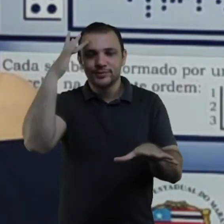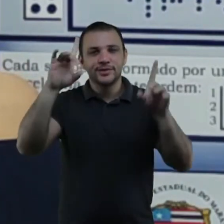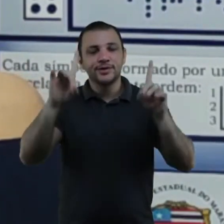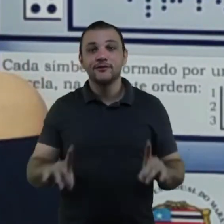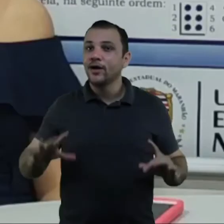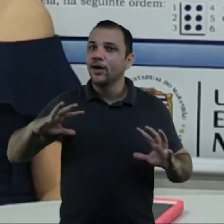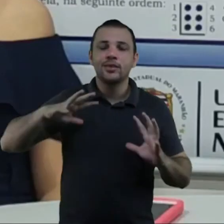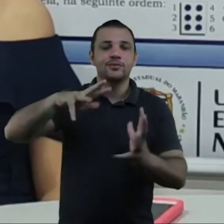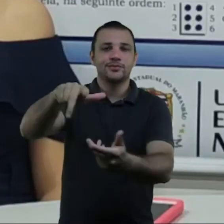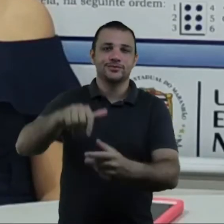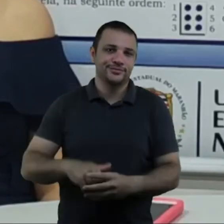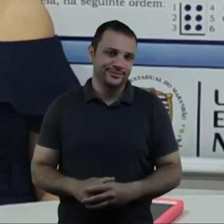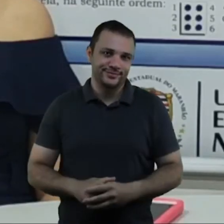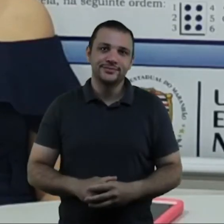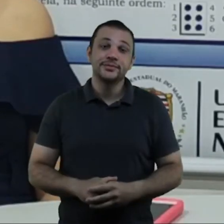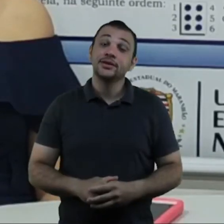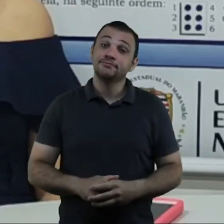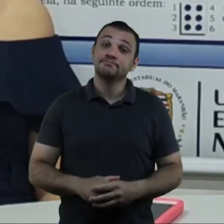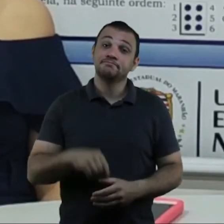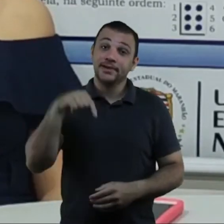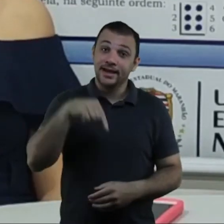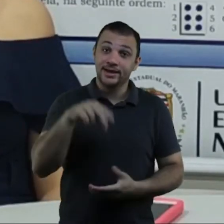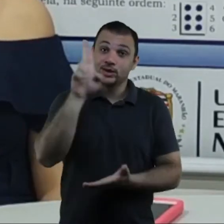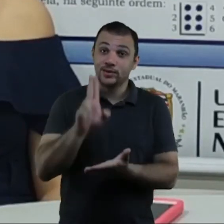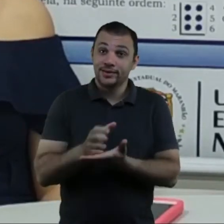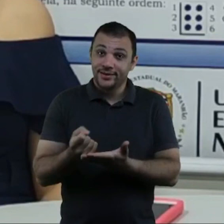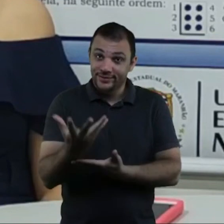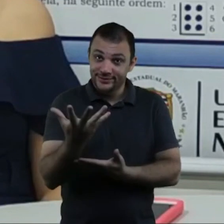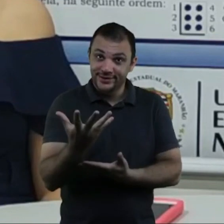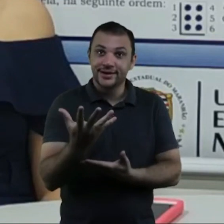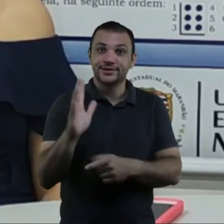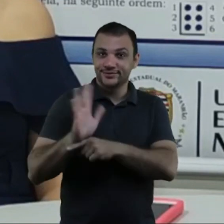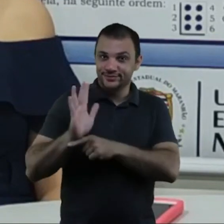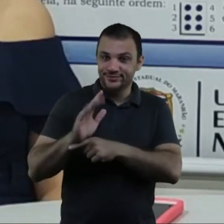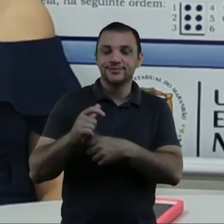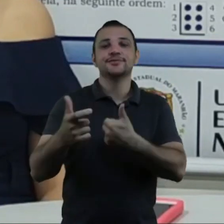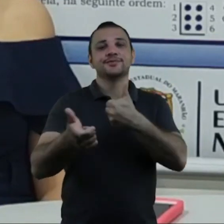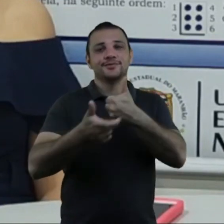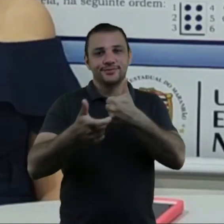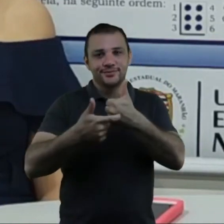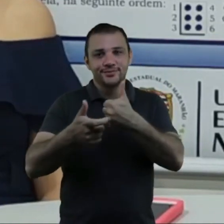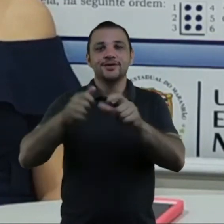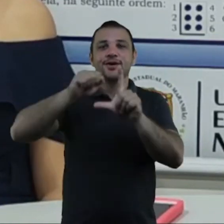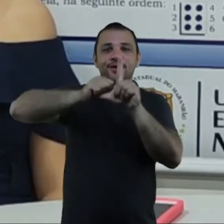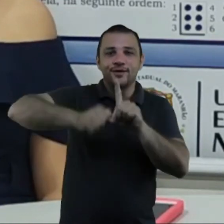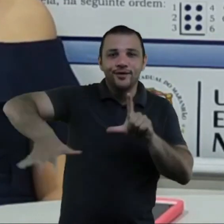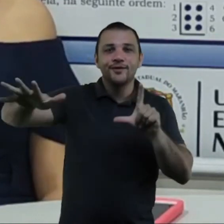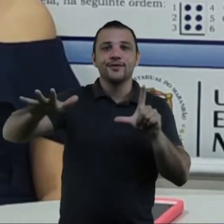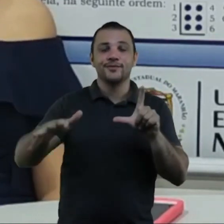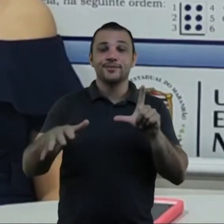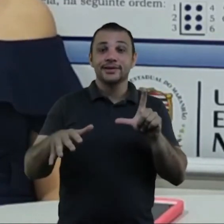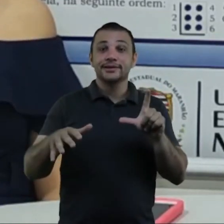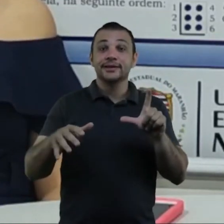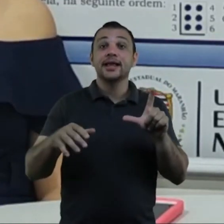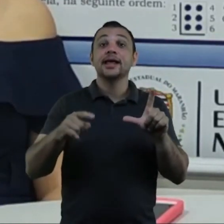no mundo. Nós sempre temos o que falar. Então, curtam nosso Naldcast, nosso vídeo,